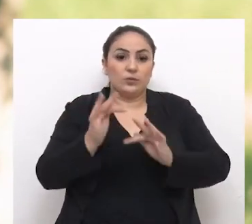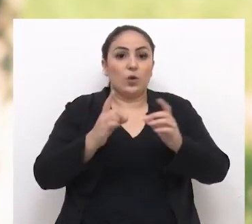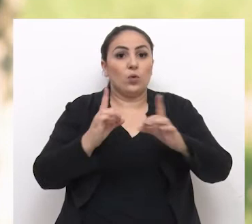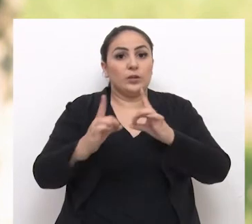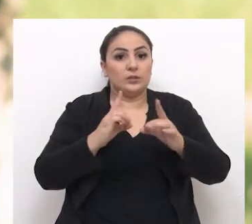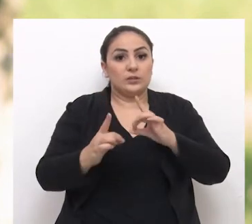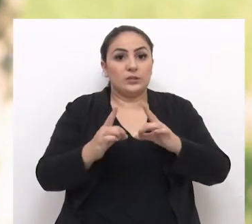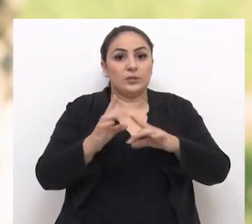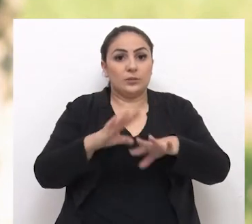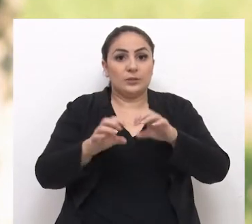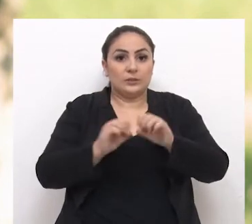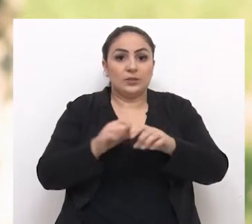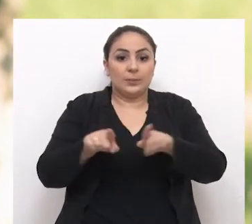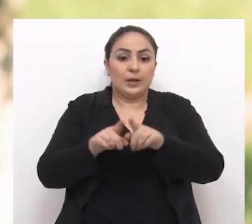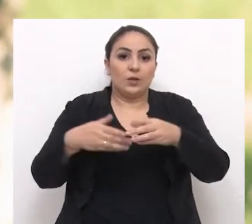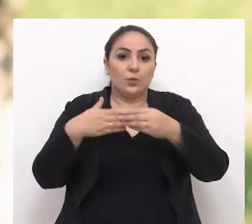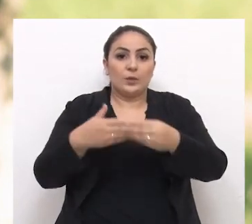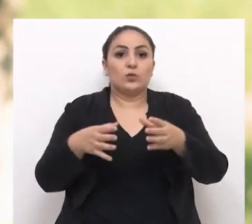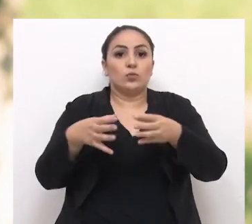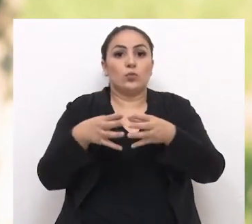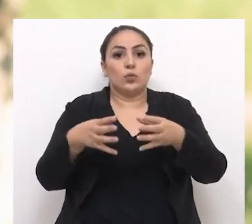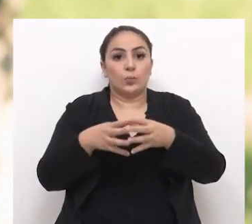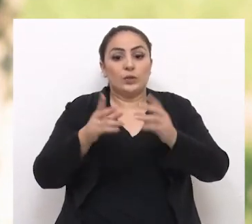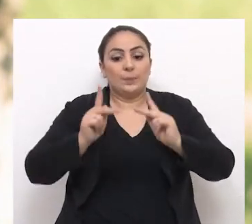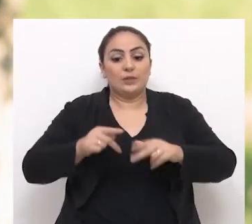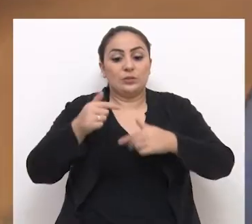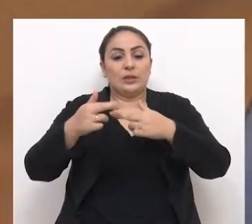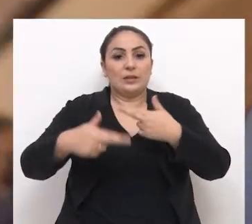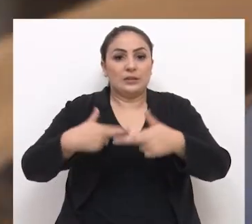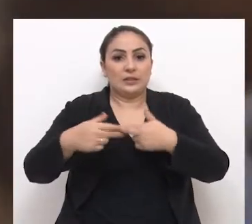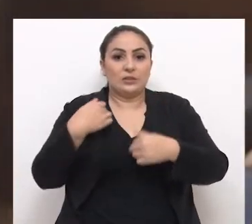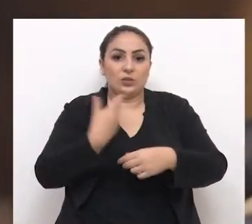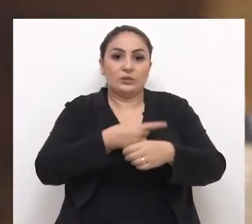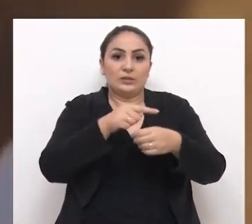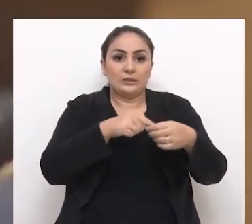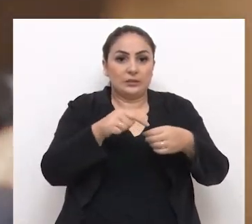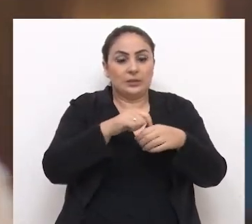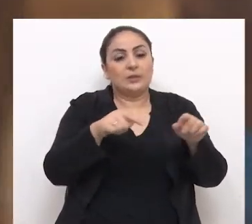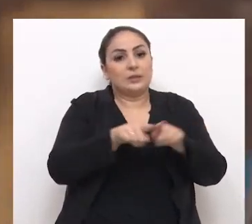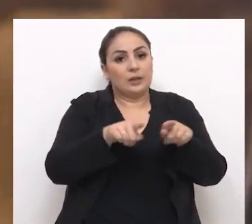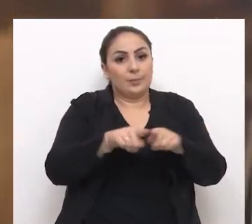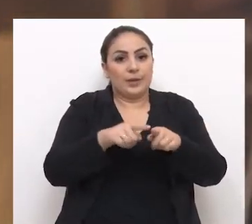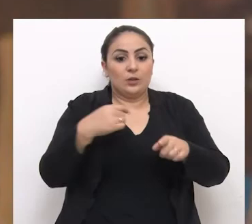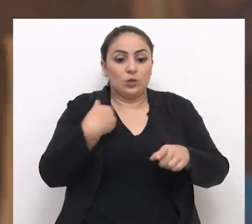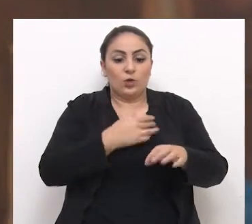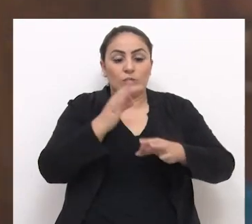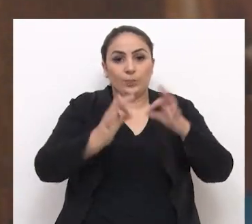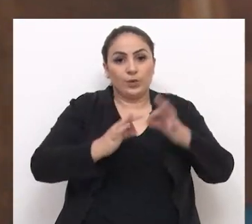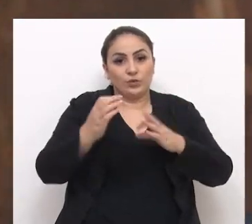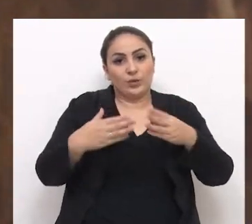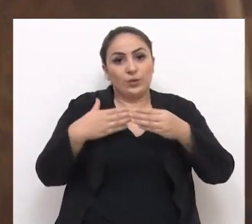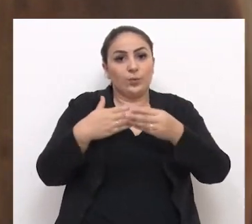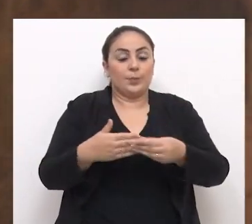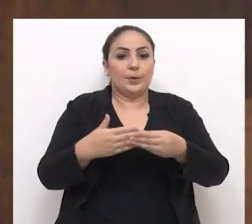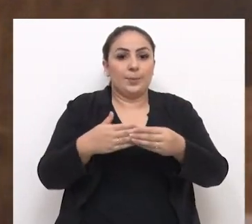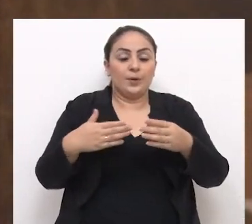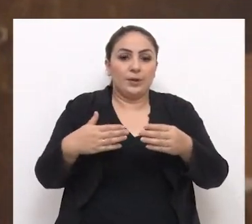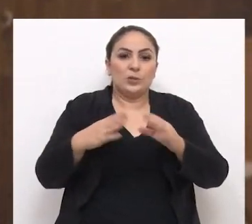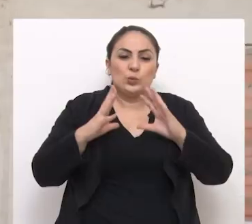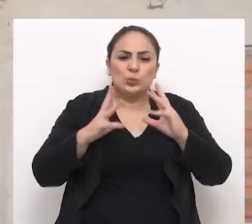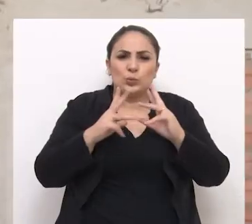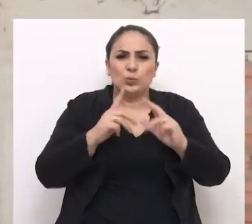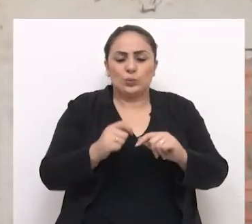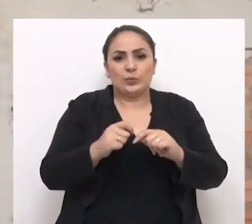função a coordenação de formação e acompanhamento dos grupos de reciclagem dessa cidade. Nós, como projeto,